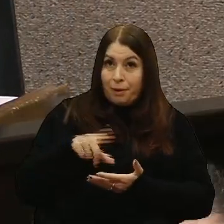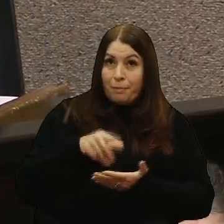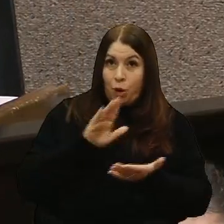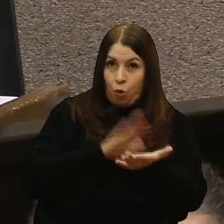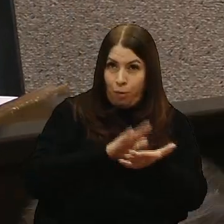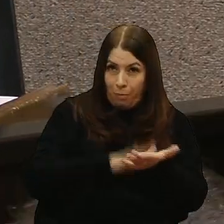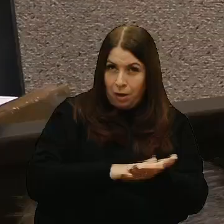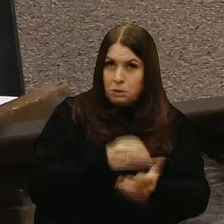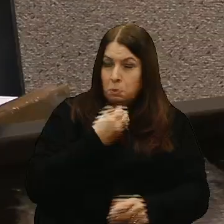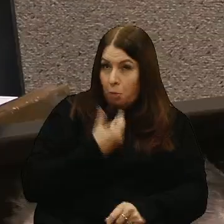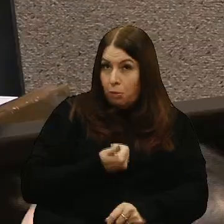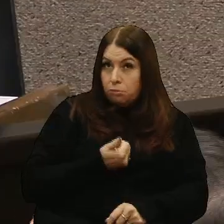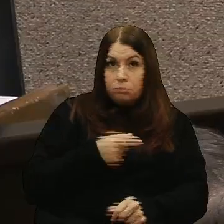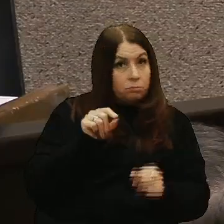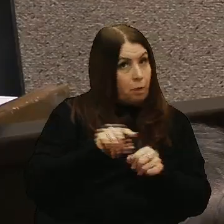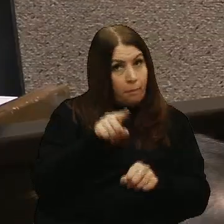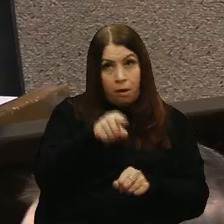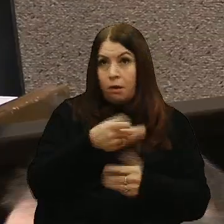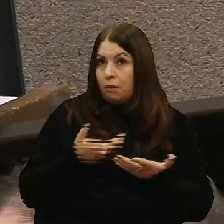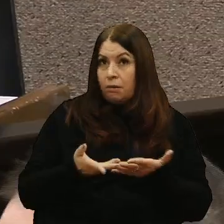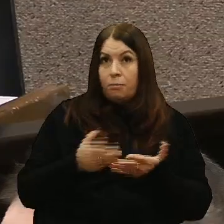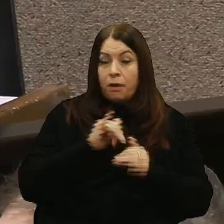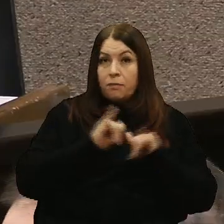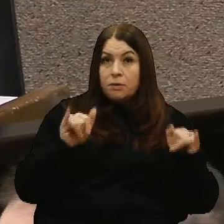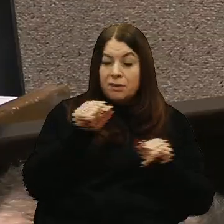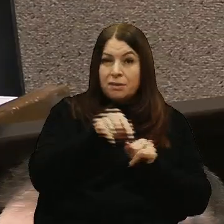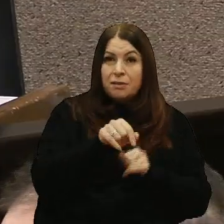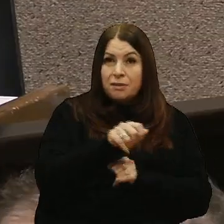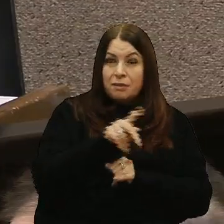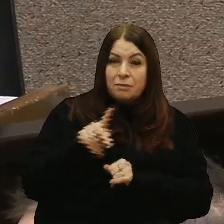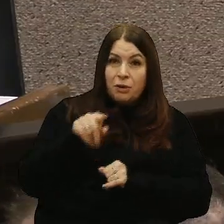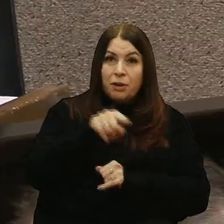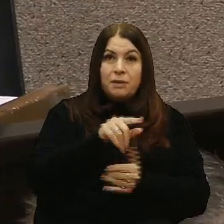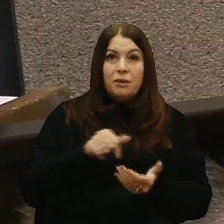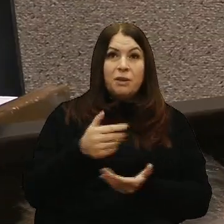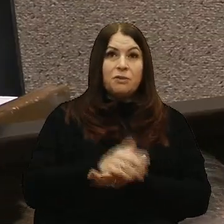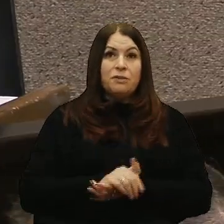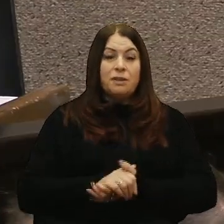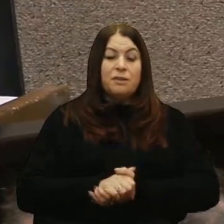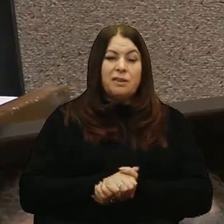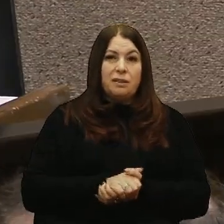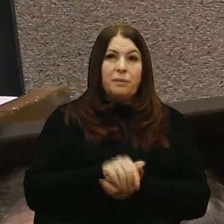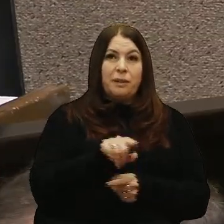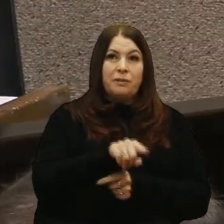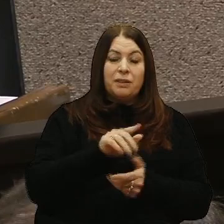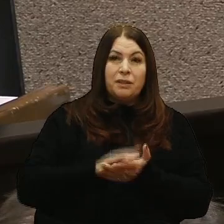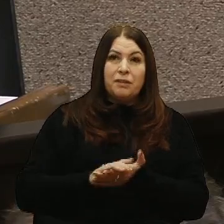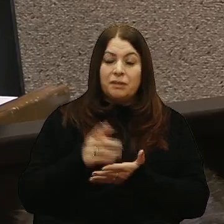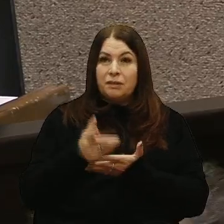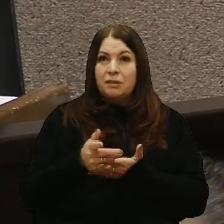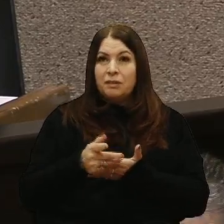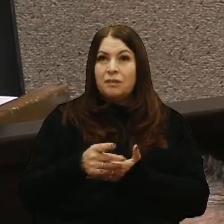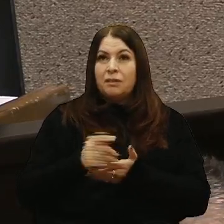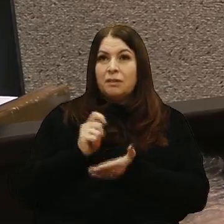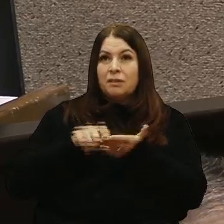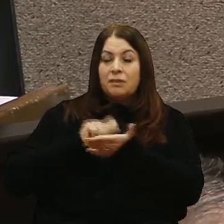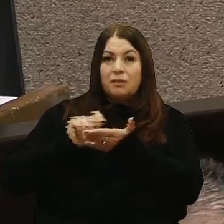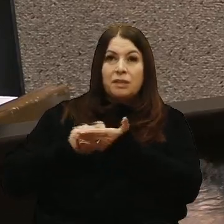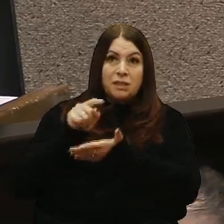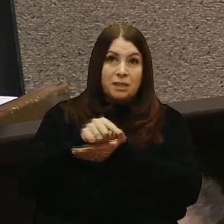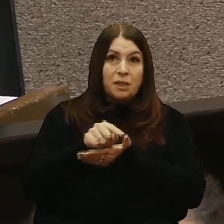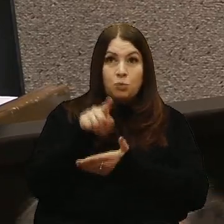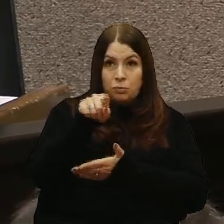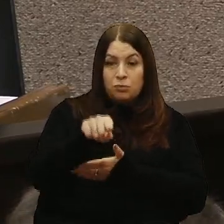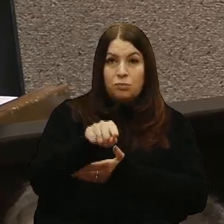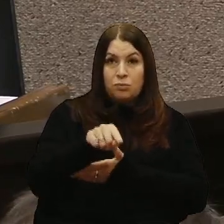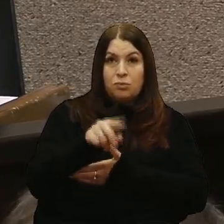cobrar eles são bons, que seja então para avisar a pessoa que tá acontecendo aquilo dali. Então a gente fez uma indicação nesse sentido e